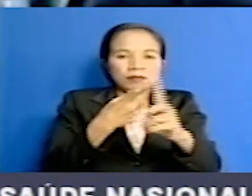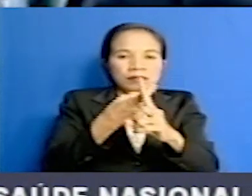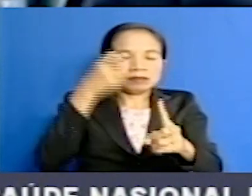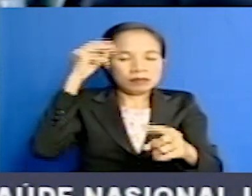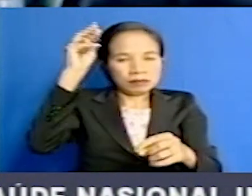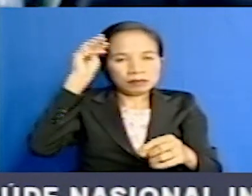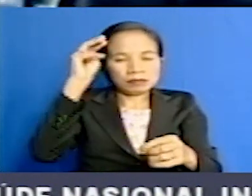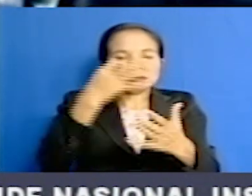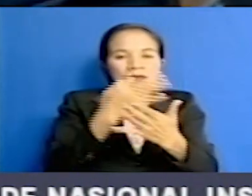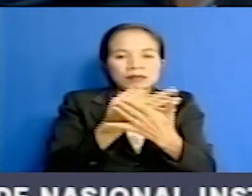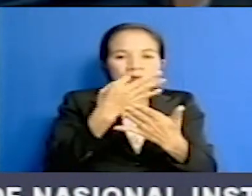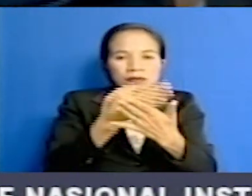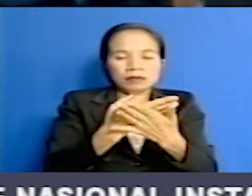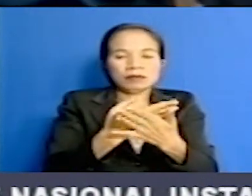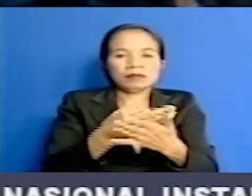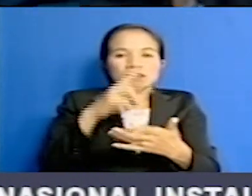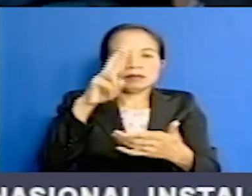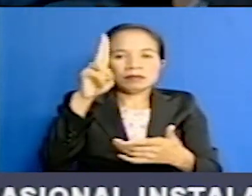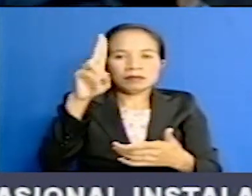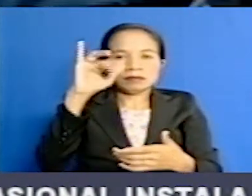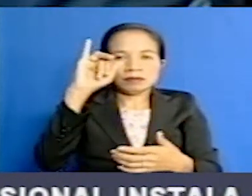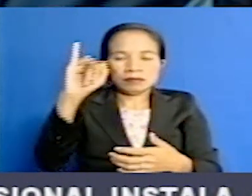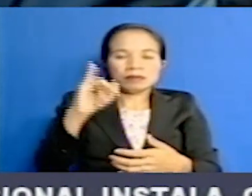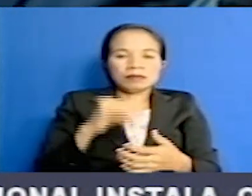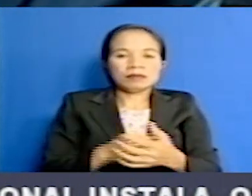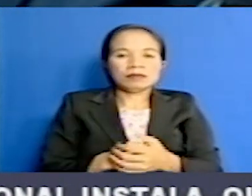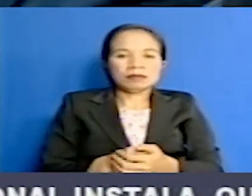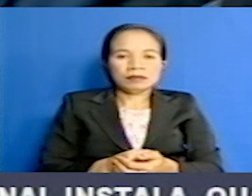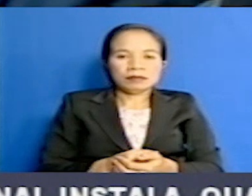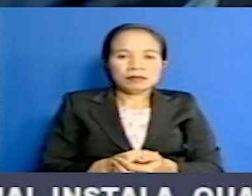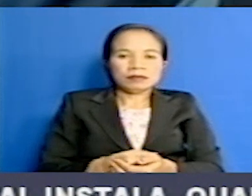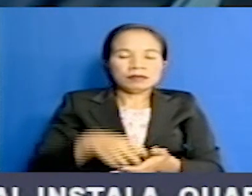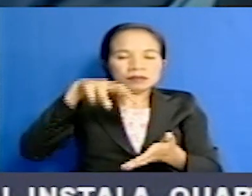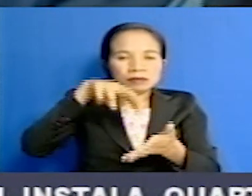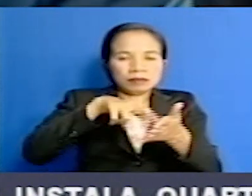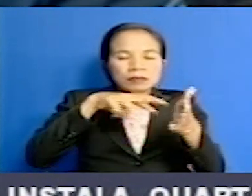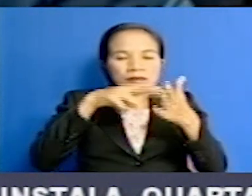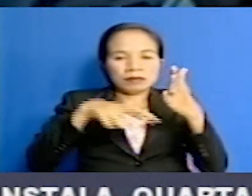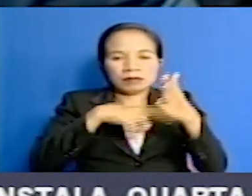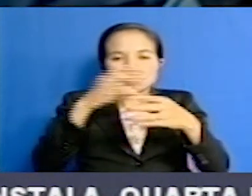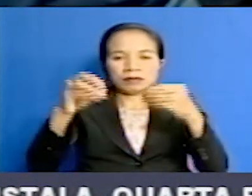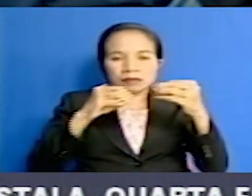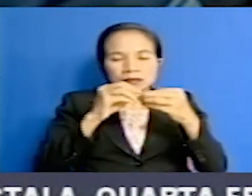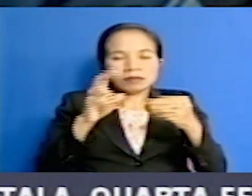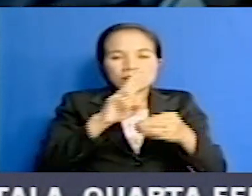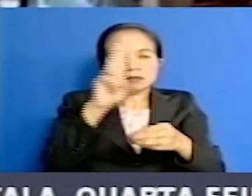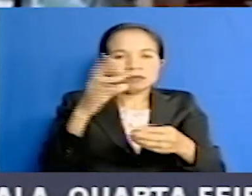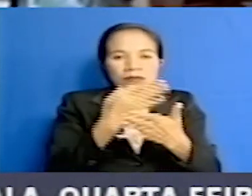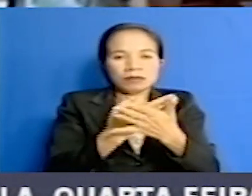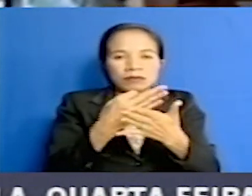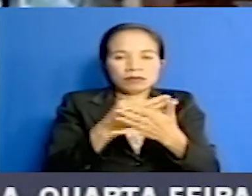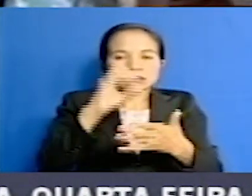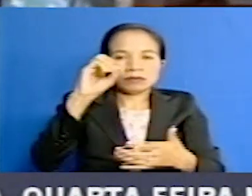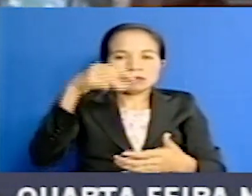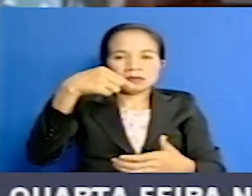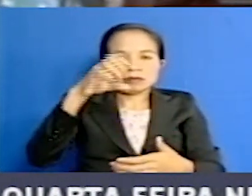Rússi, Ministro Finanças, Rui Augusto Gomes, onde estabelece regras com a ba, execução orçamento geral